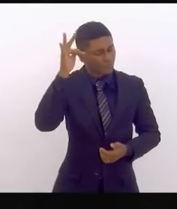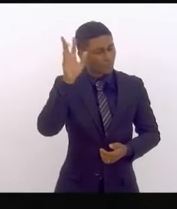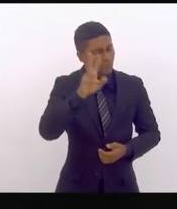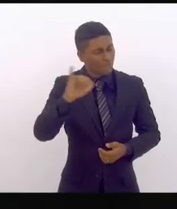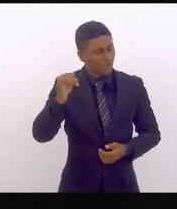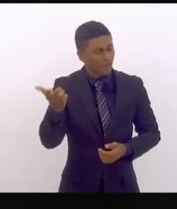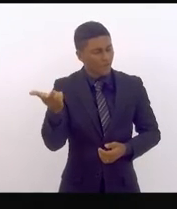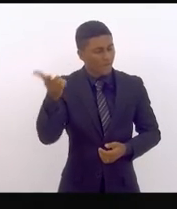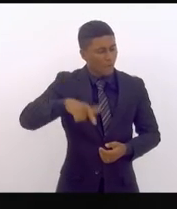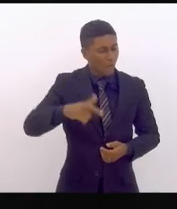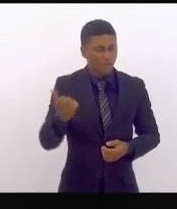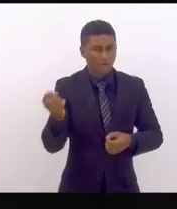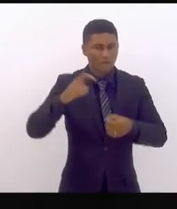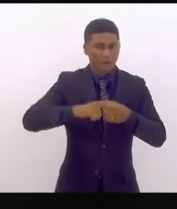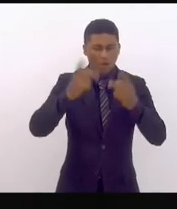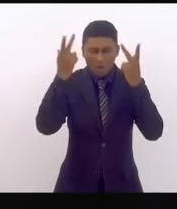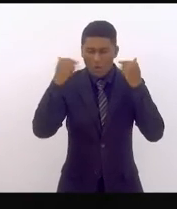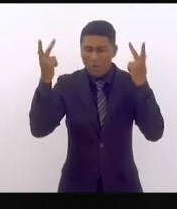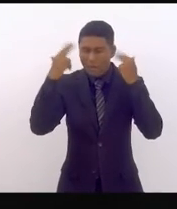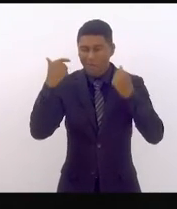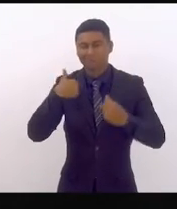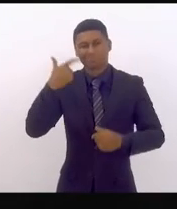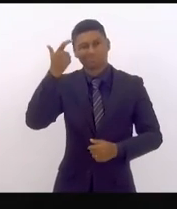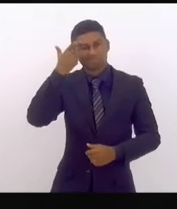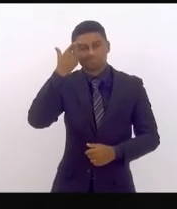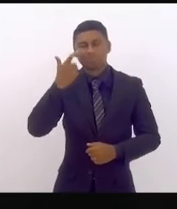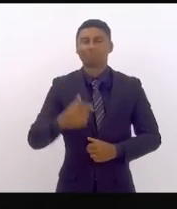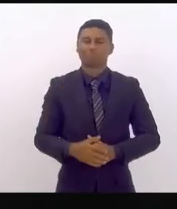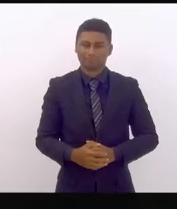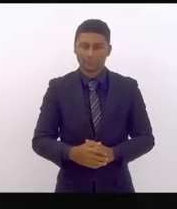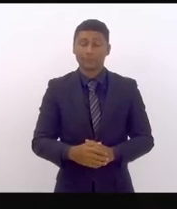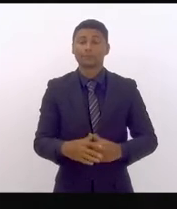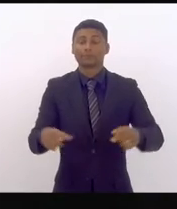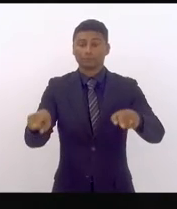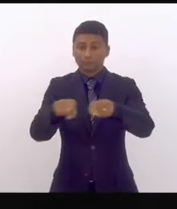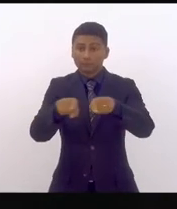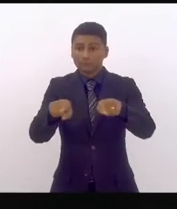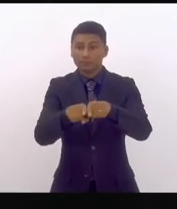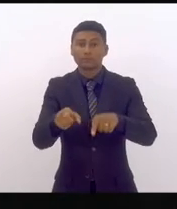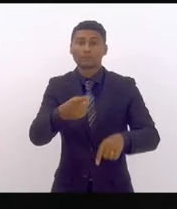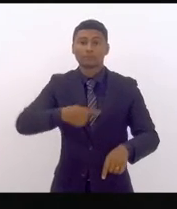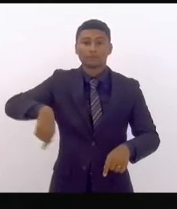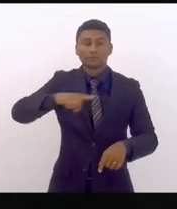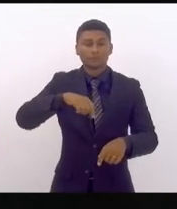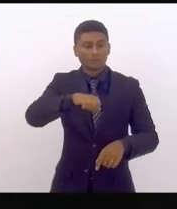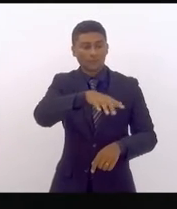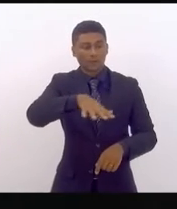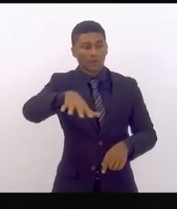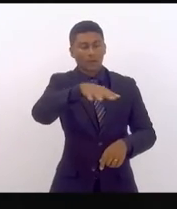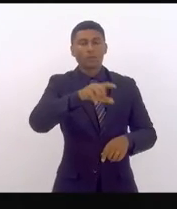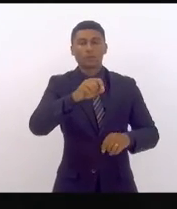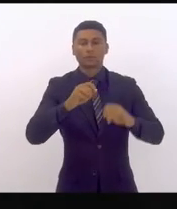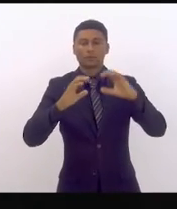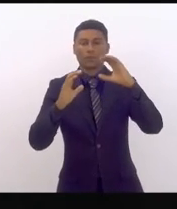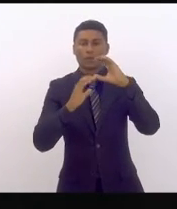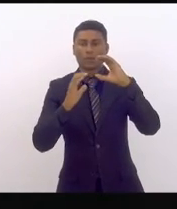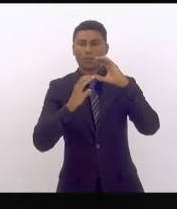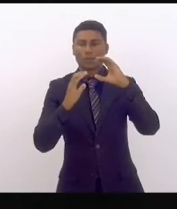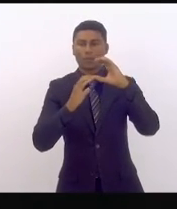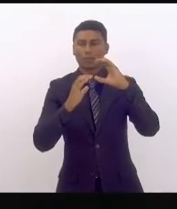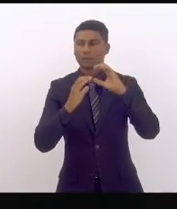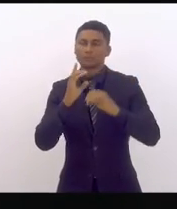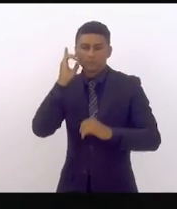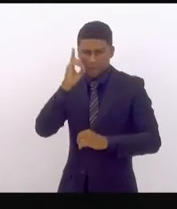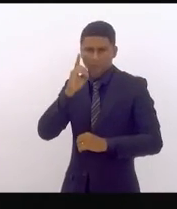nossa cidade também atuamos muito na área dos concursos públicos aqui né junto com os demais